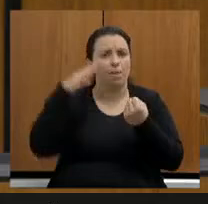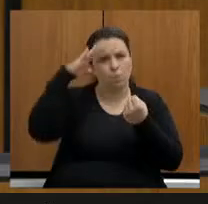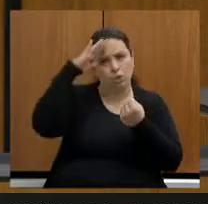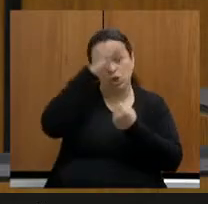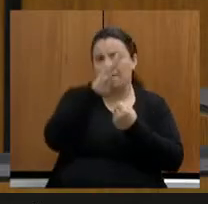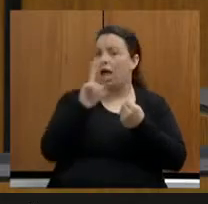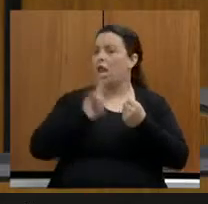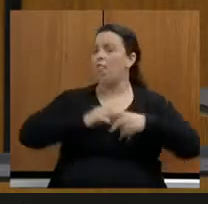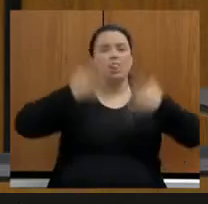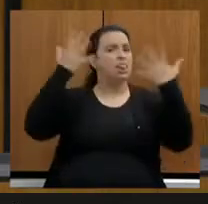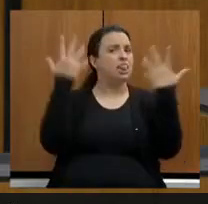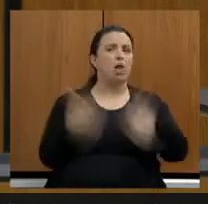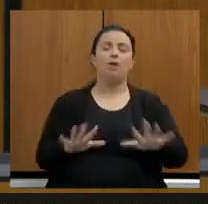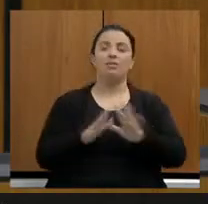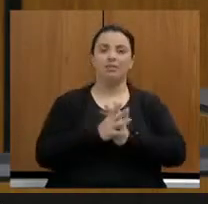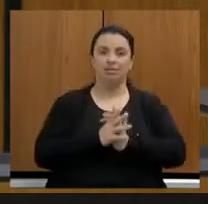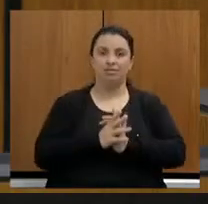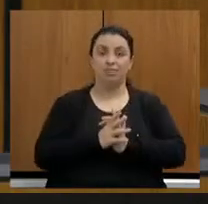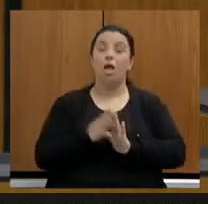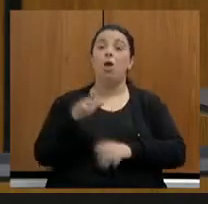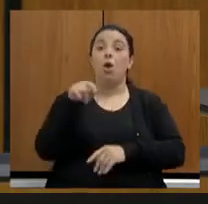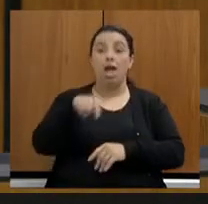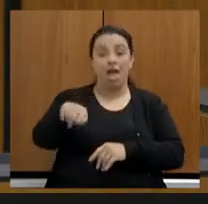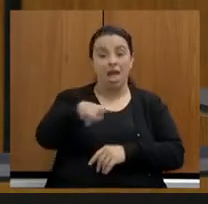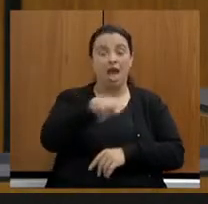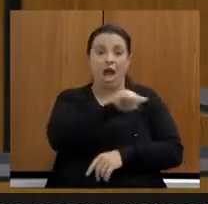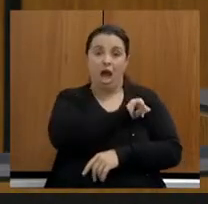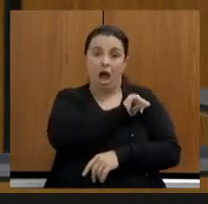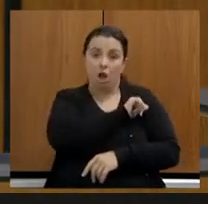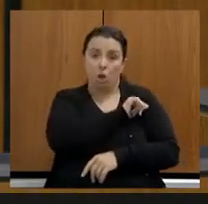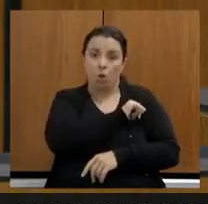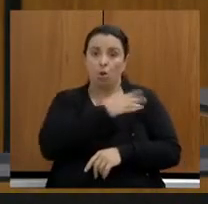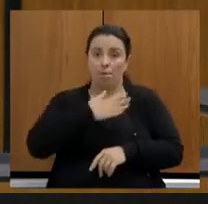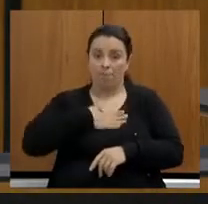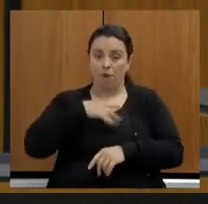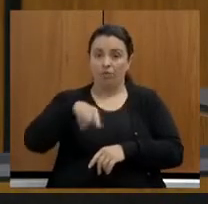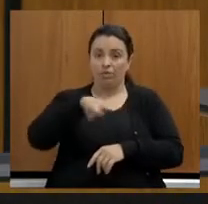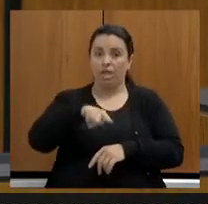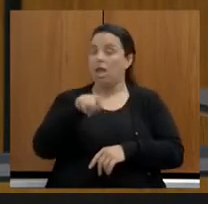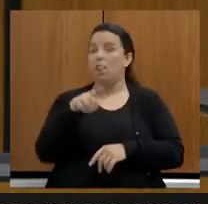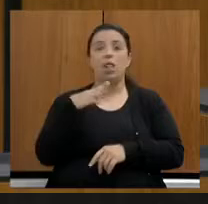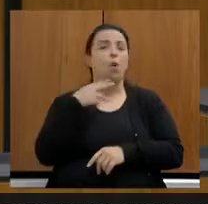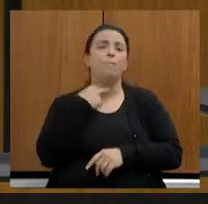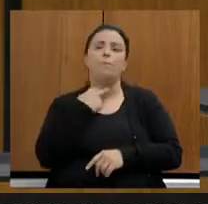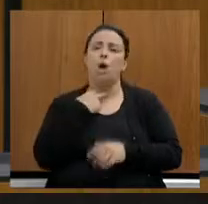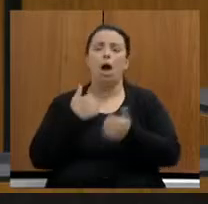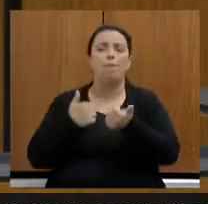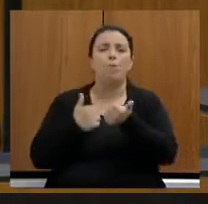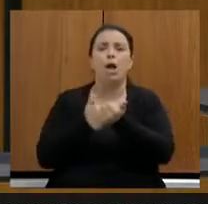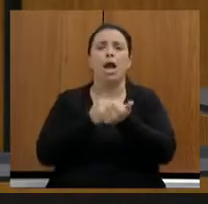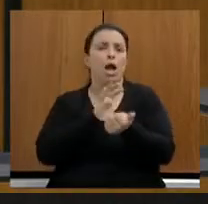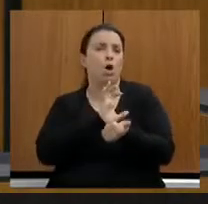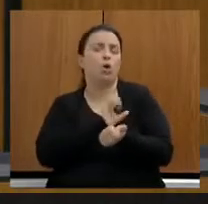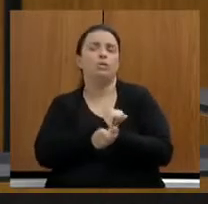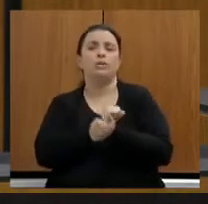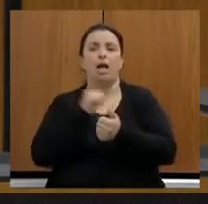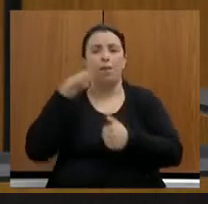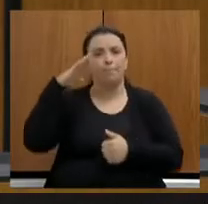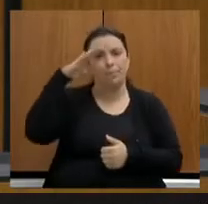não podem defender apoiar ou gostar do presidente Jair bolsonaro e